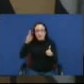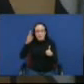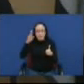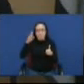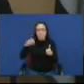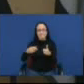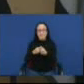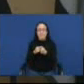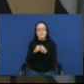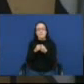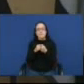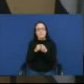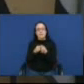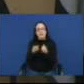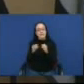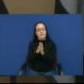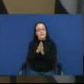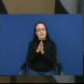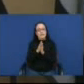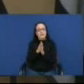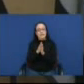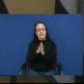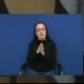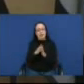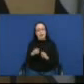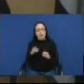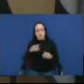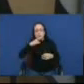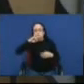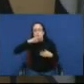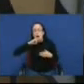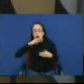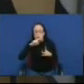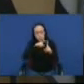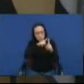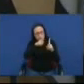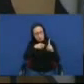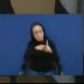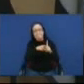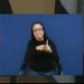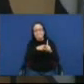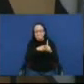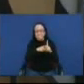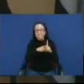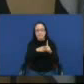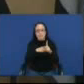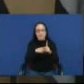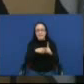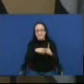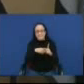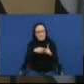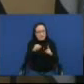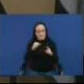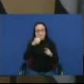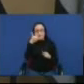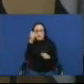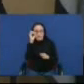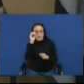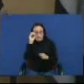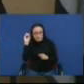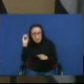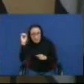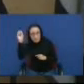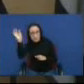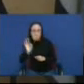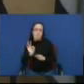ser prevenida é com relação ao uso do álcool. Né? É uma das poucas causas 100% passível de